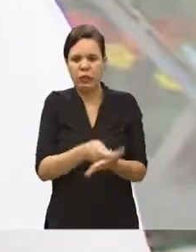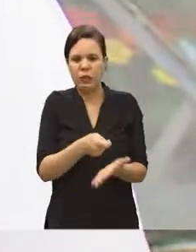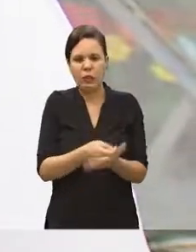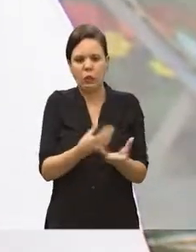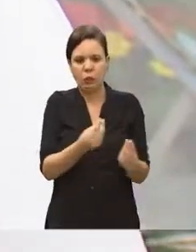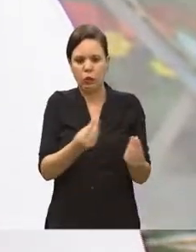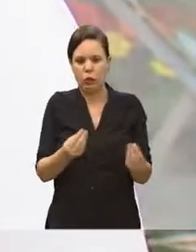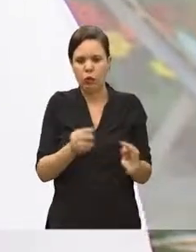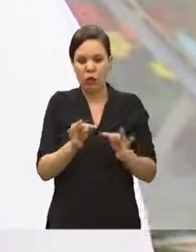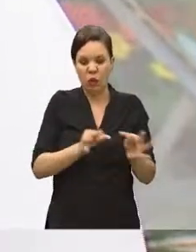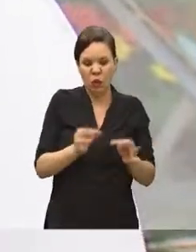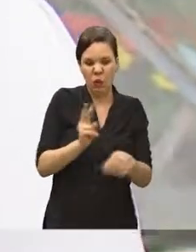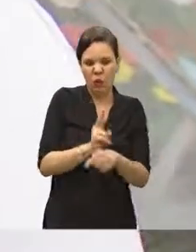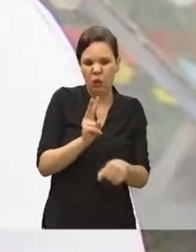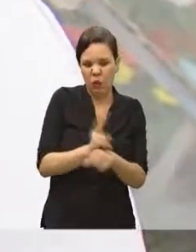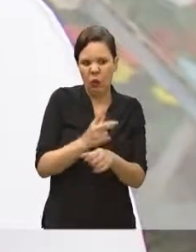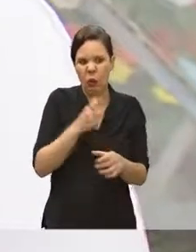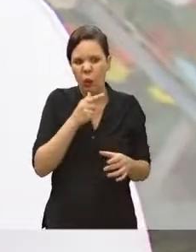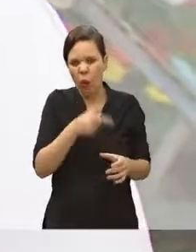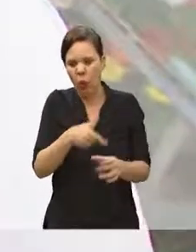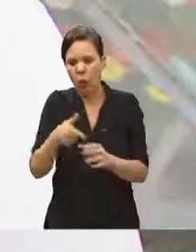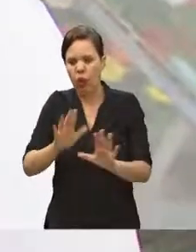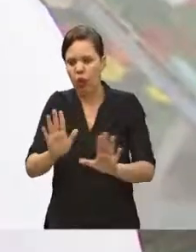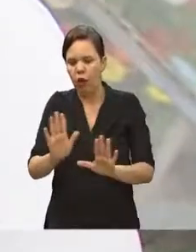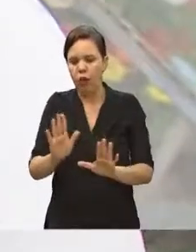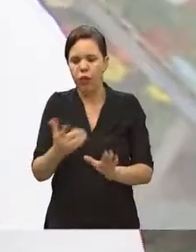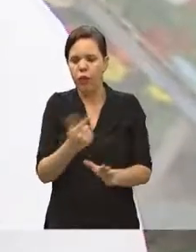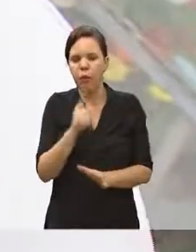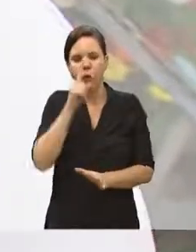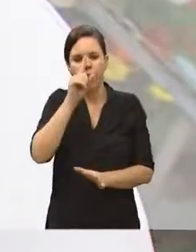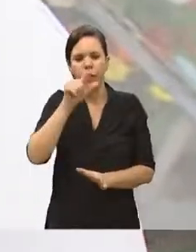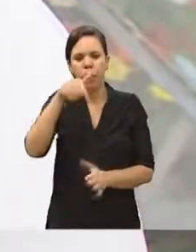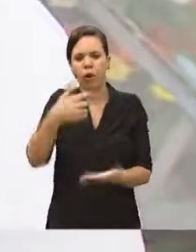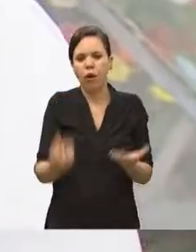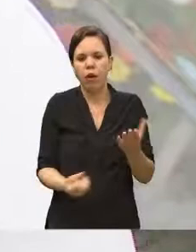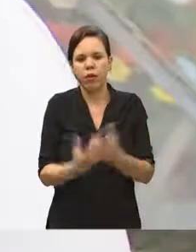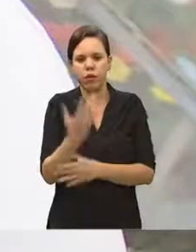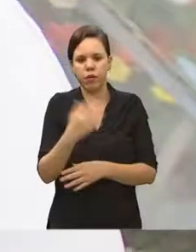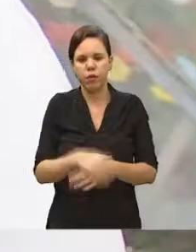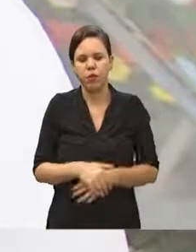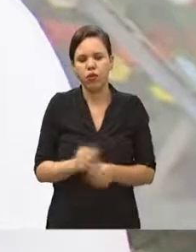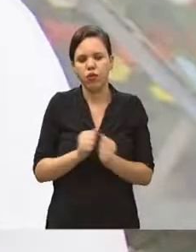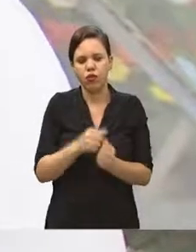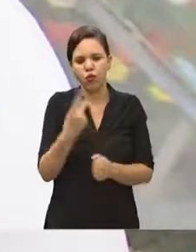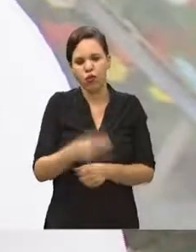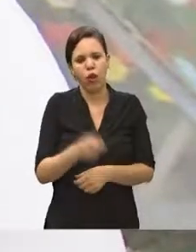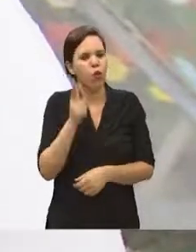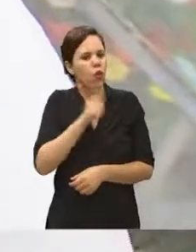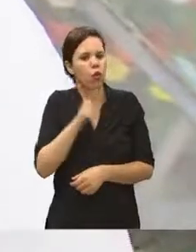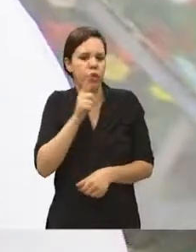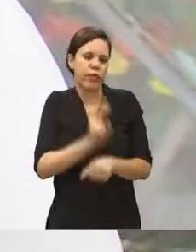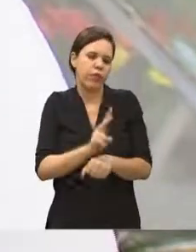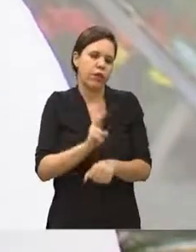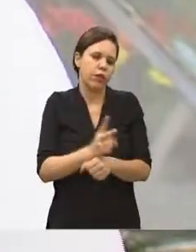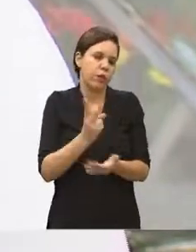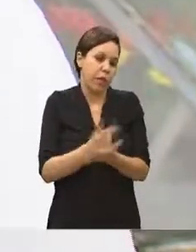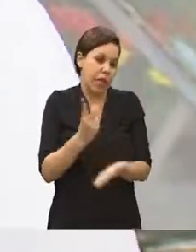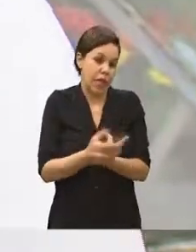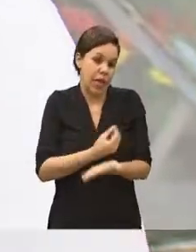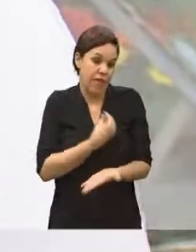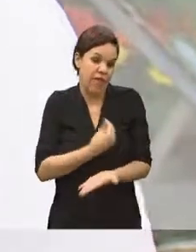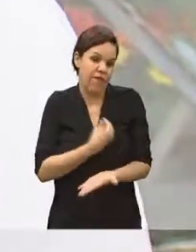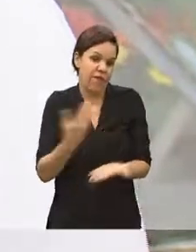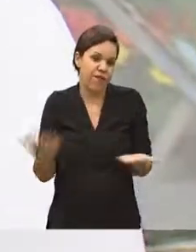muito cuidado, para não correr o risco de quem estiver com ela não conseguir que ela se mantenha,